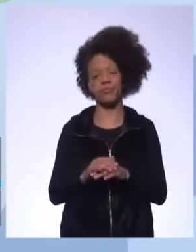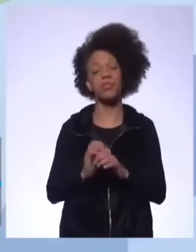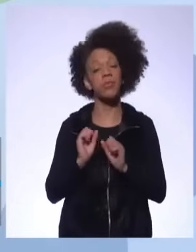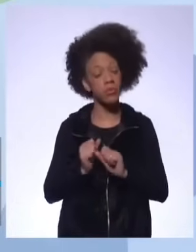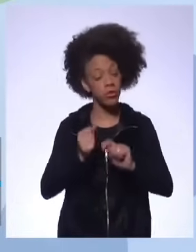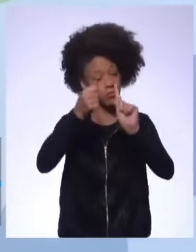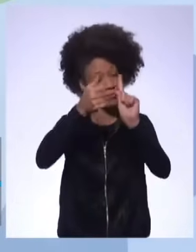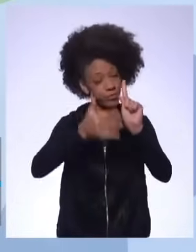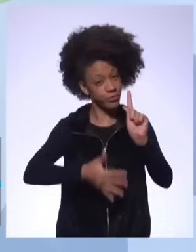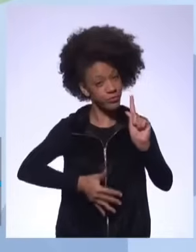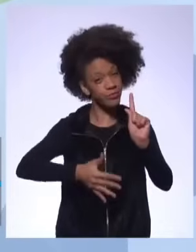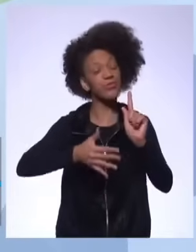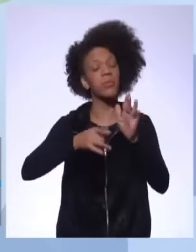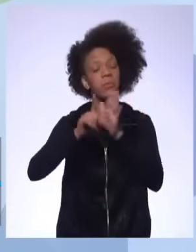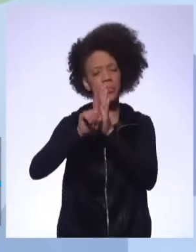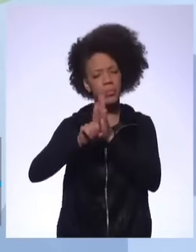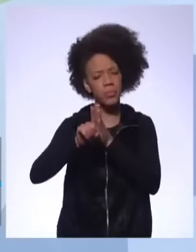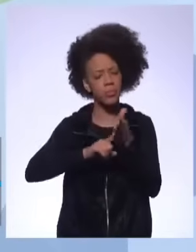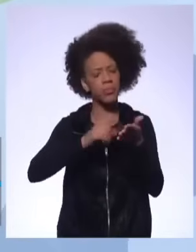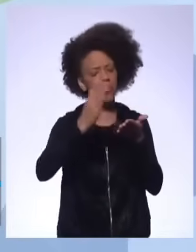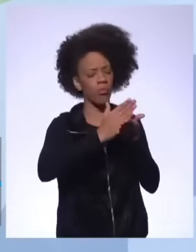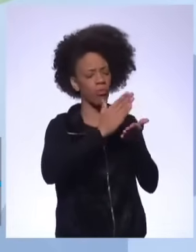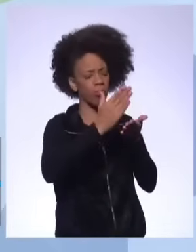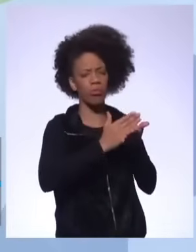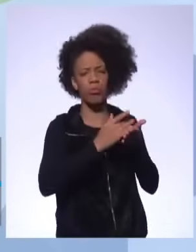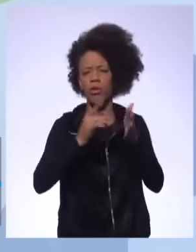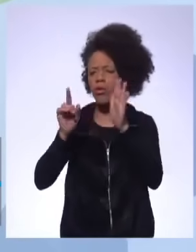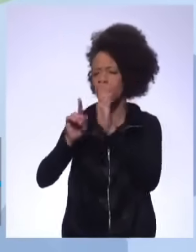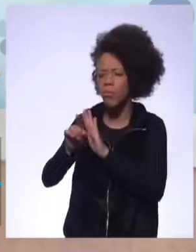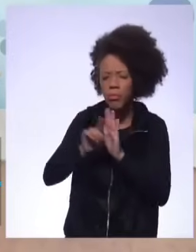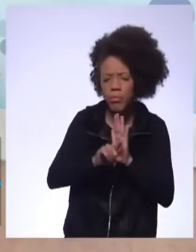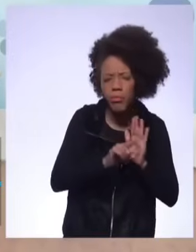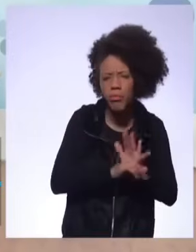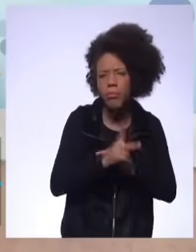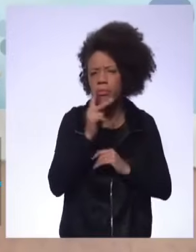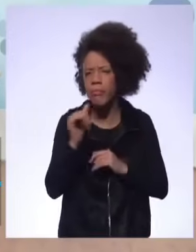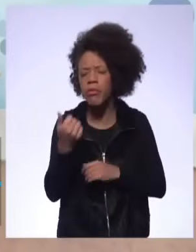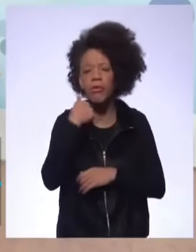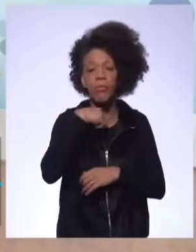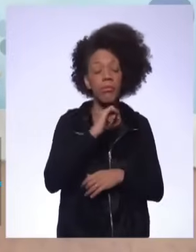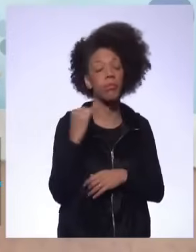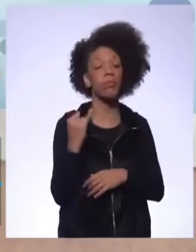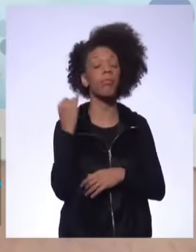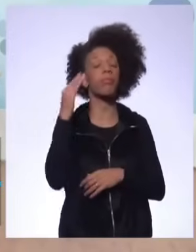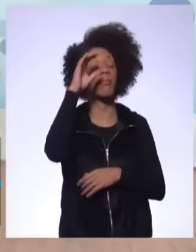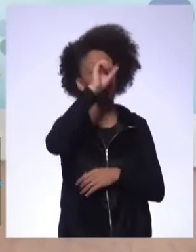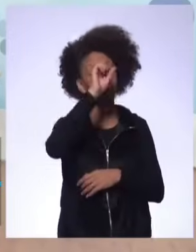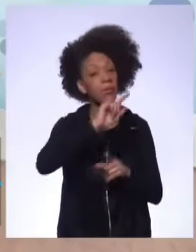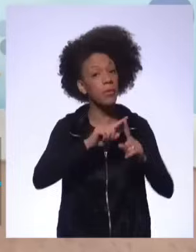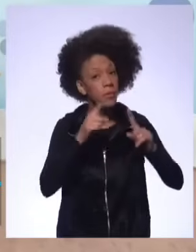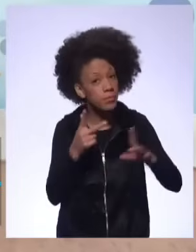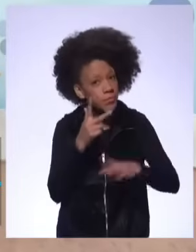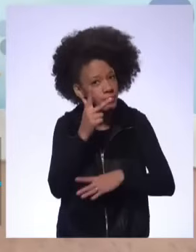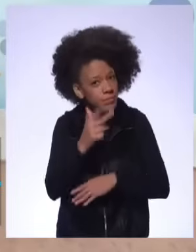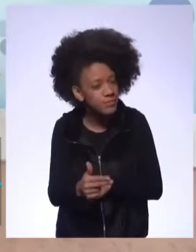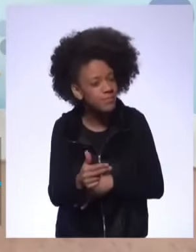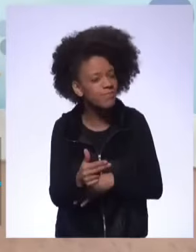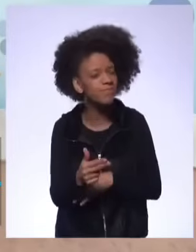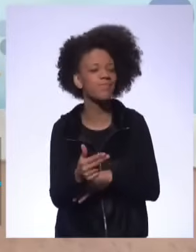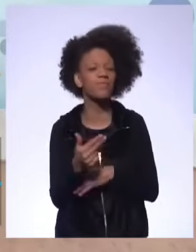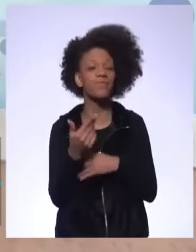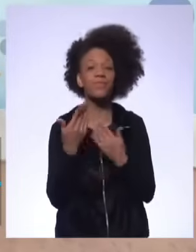no Google, no livro, perguntar para o papai, para a mamãe. O importante é aprender, né, professor? Mas a gente acha bacana, né, professor